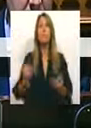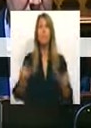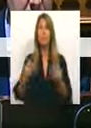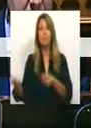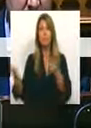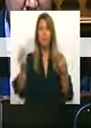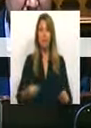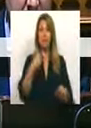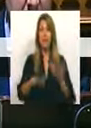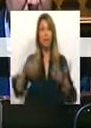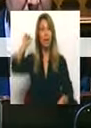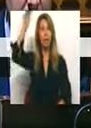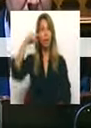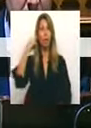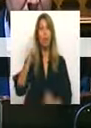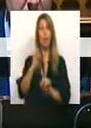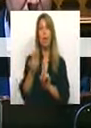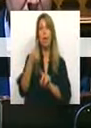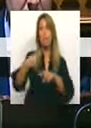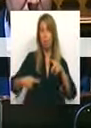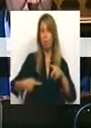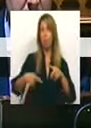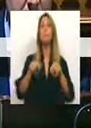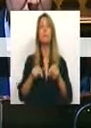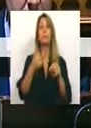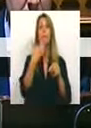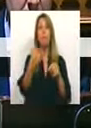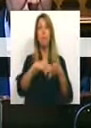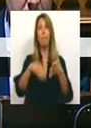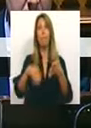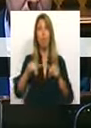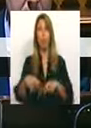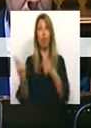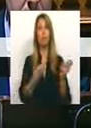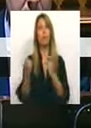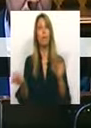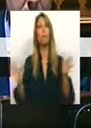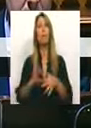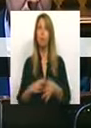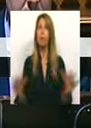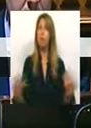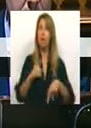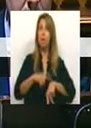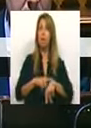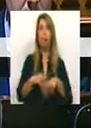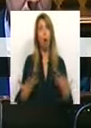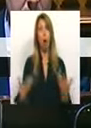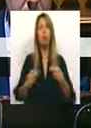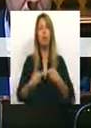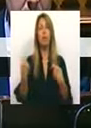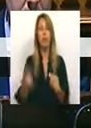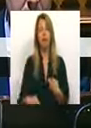cerca de um ano e meio, a petição hoje em debate mantém uma inesperada atualidade. Vejamos, em junho